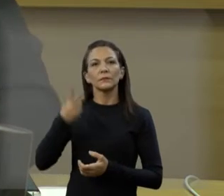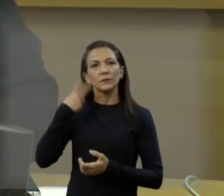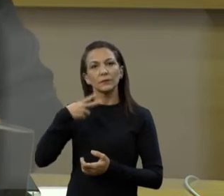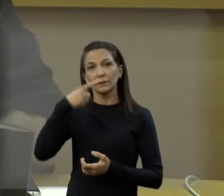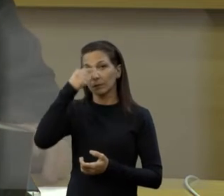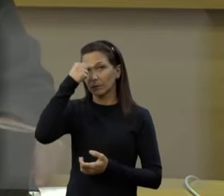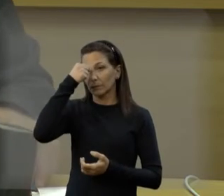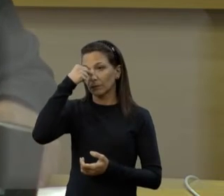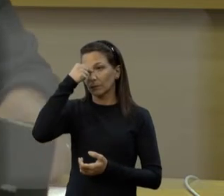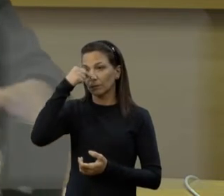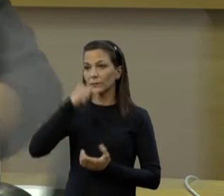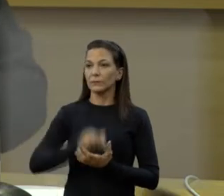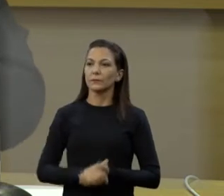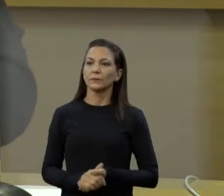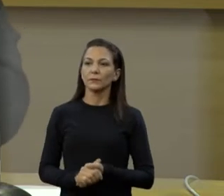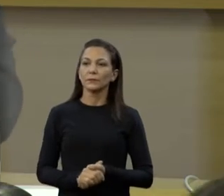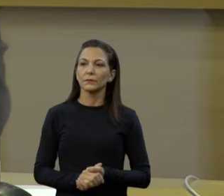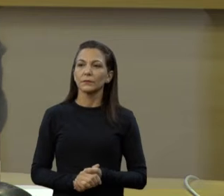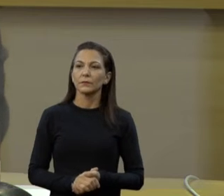palavra